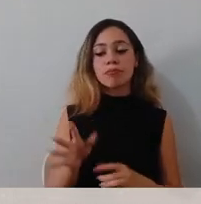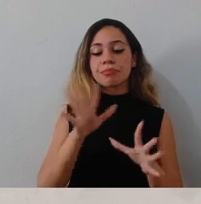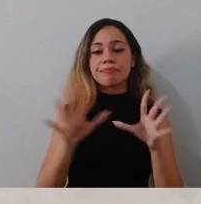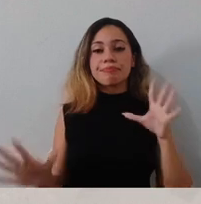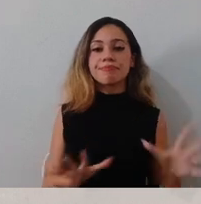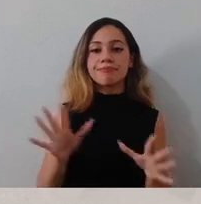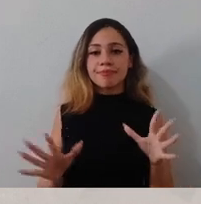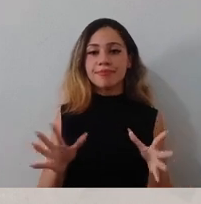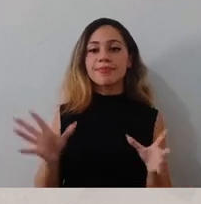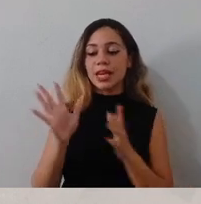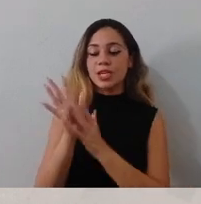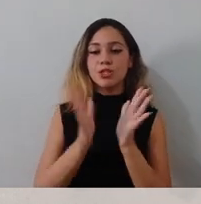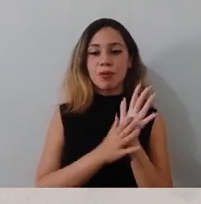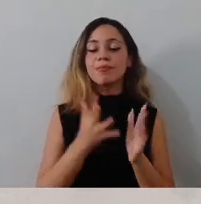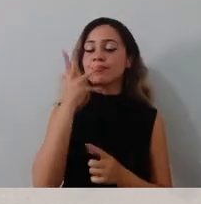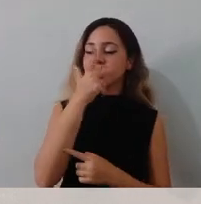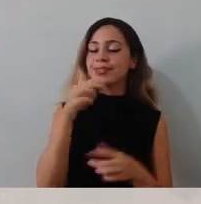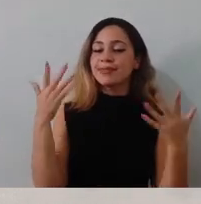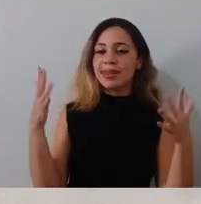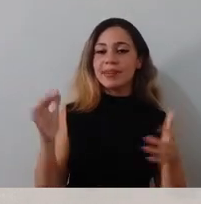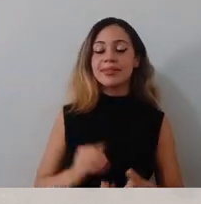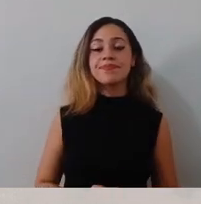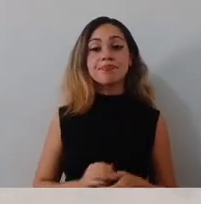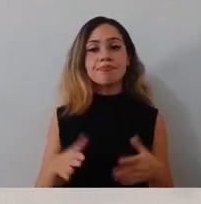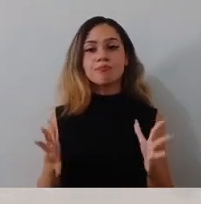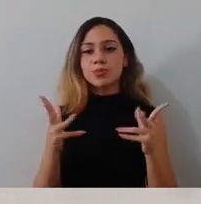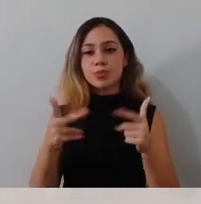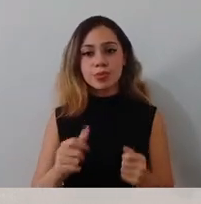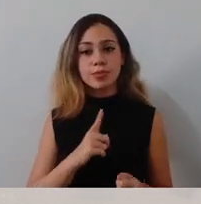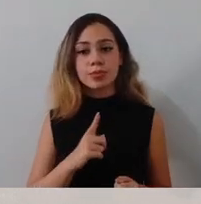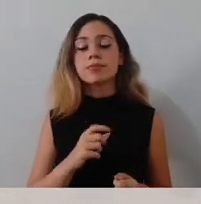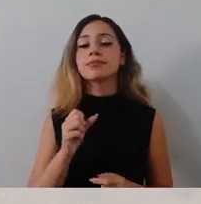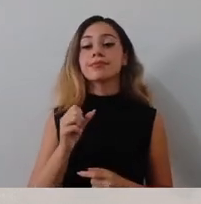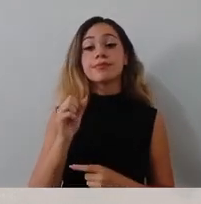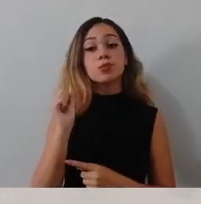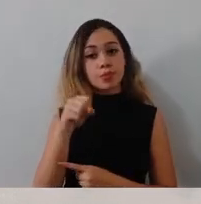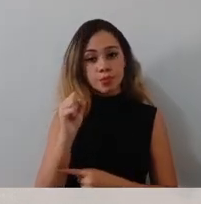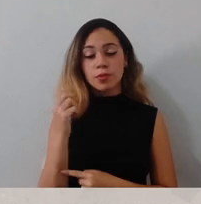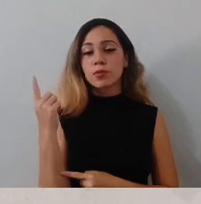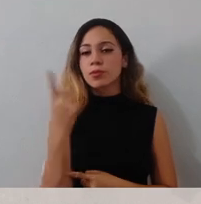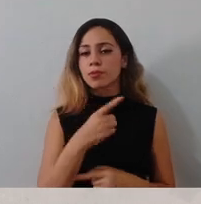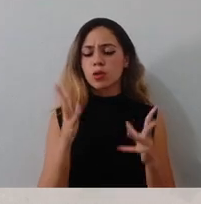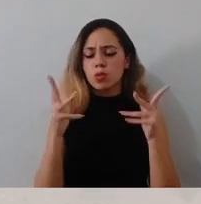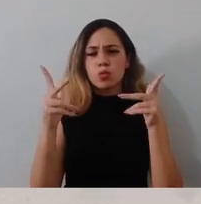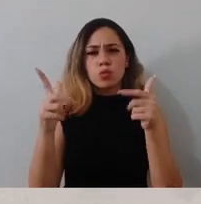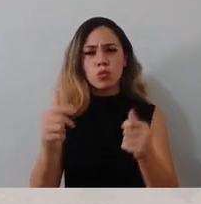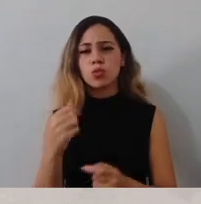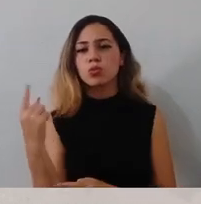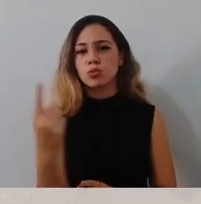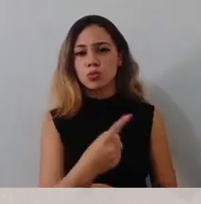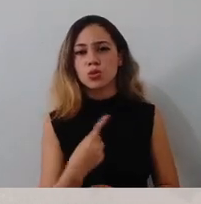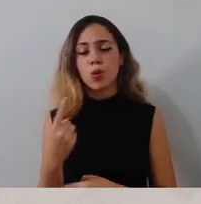mãos. Então ficou isso. Muito legal, né? Entendi, muito bonito, parabéns. Então todos eles têm? Todos nós.